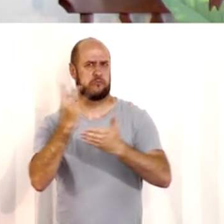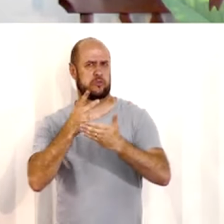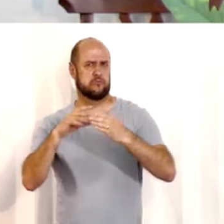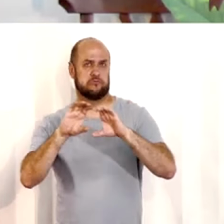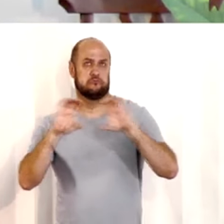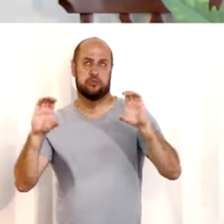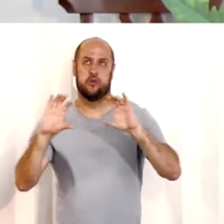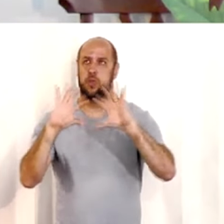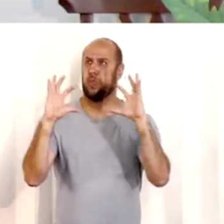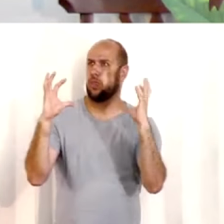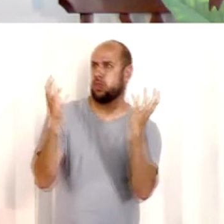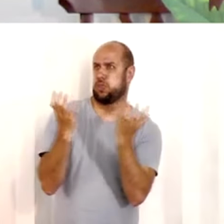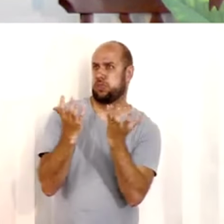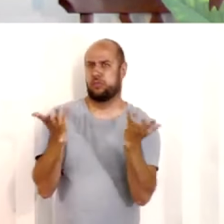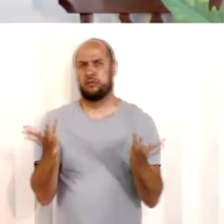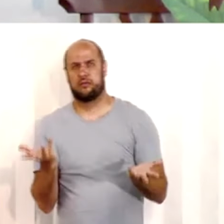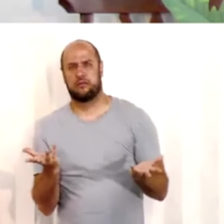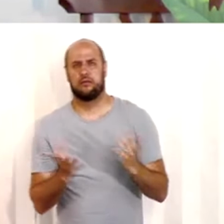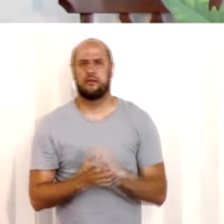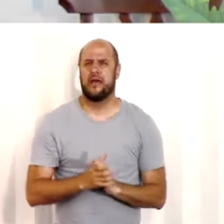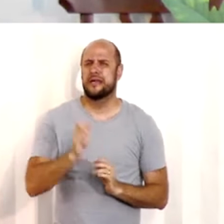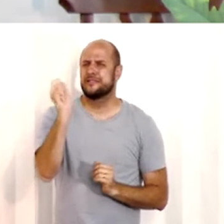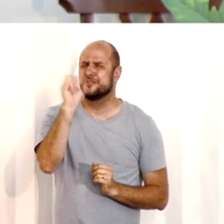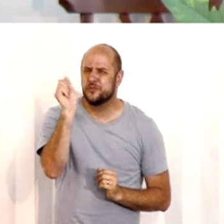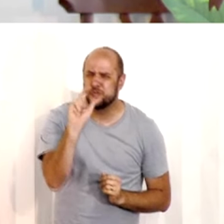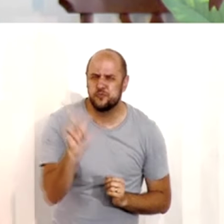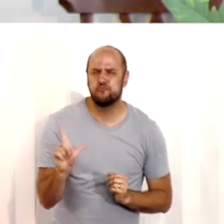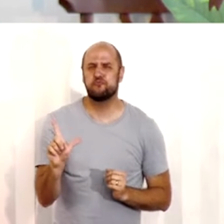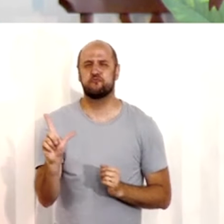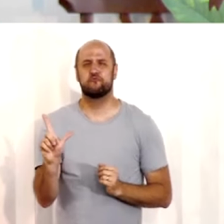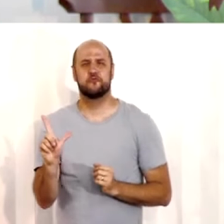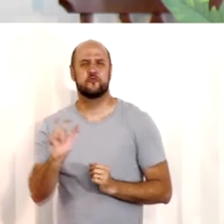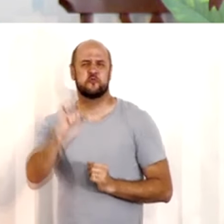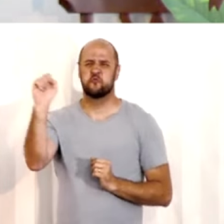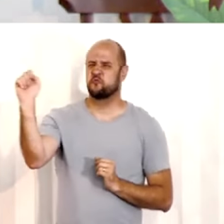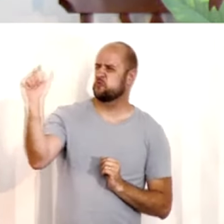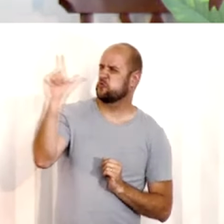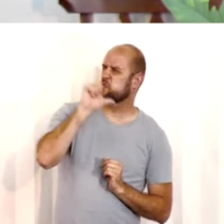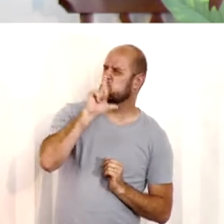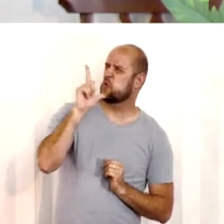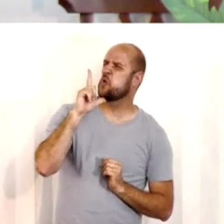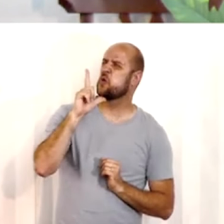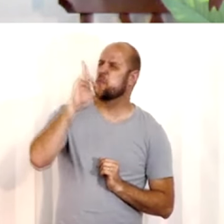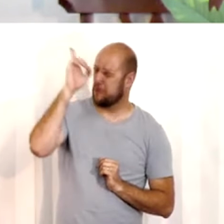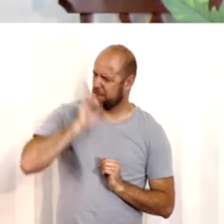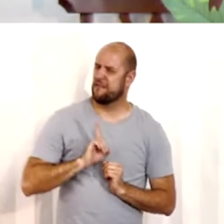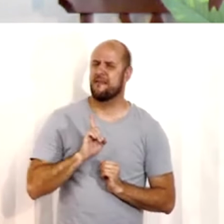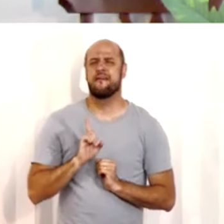com um céu bem azul, um sol bem amarelo,